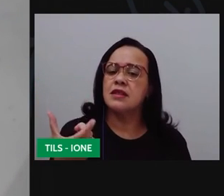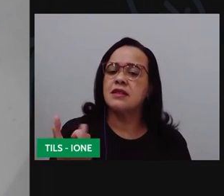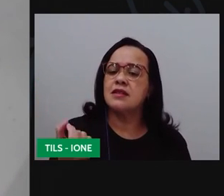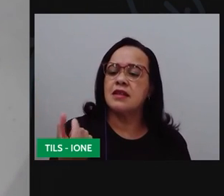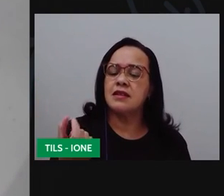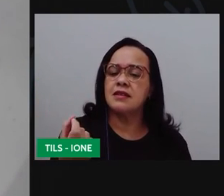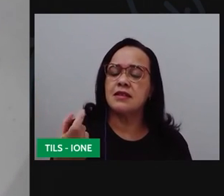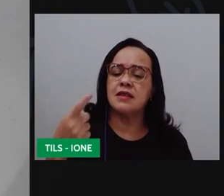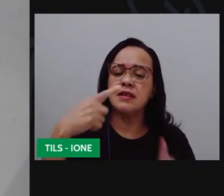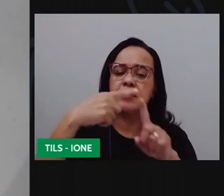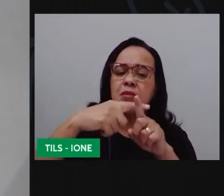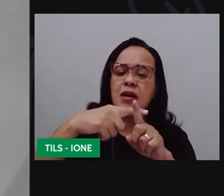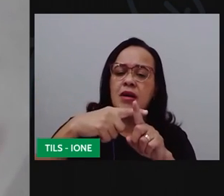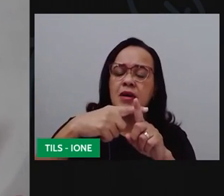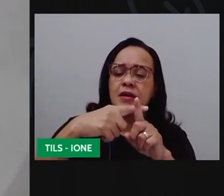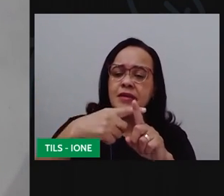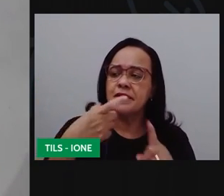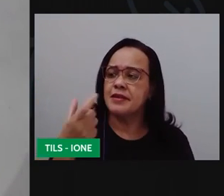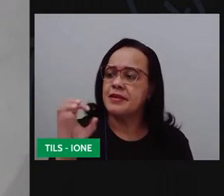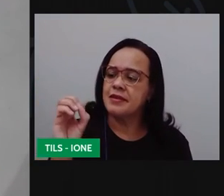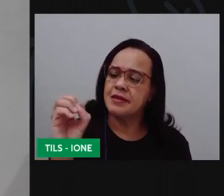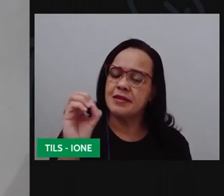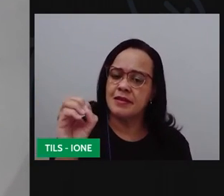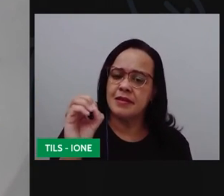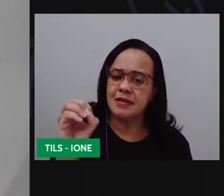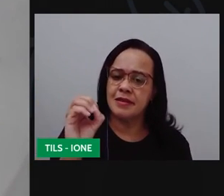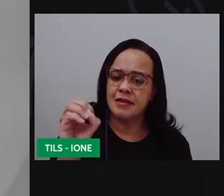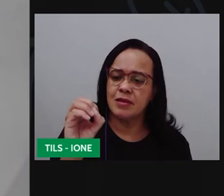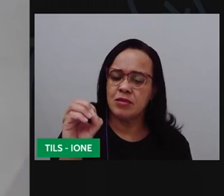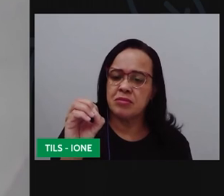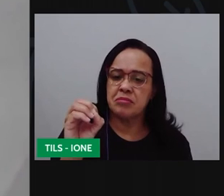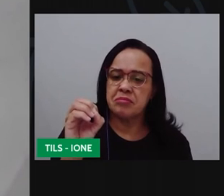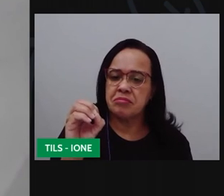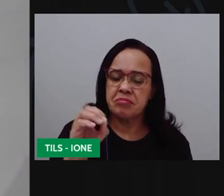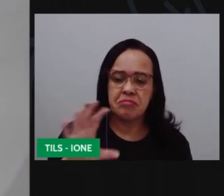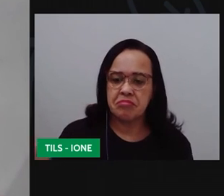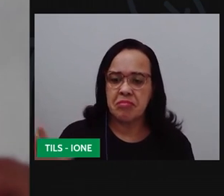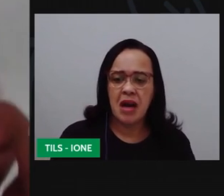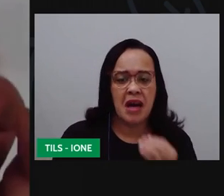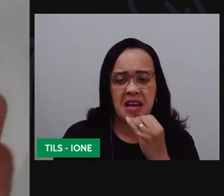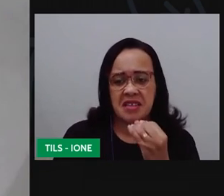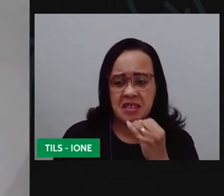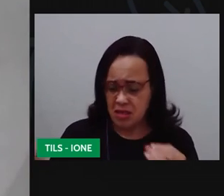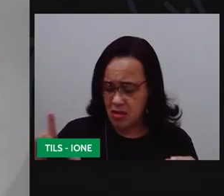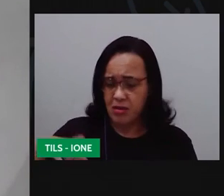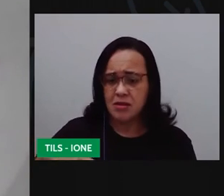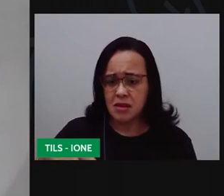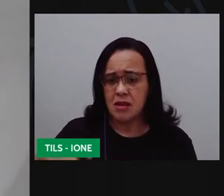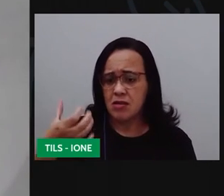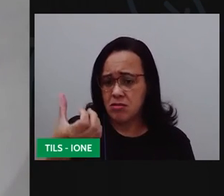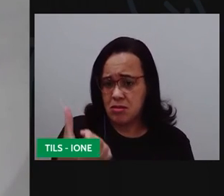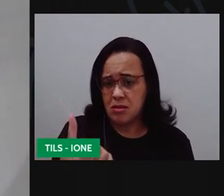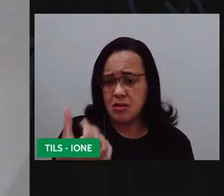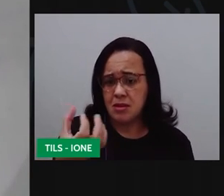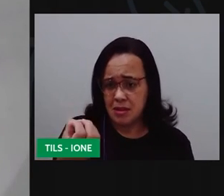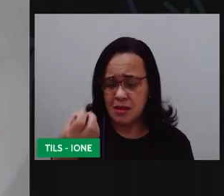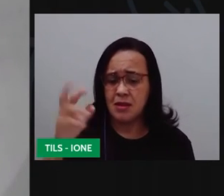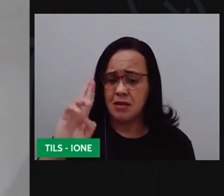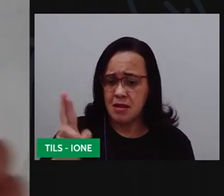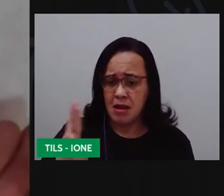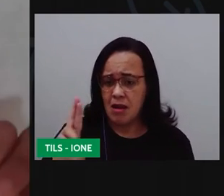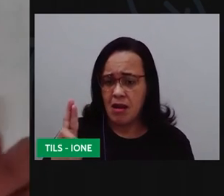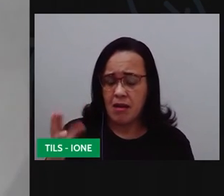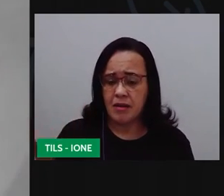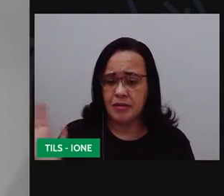mais zero Eu tenho 60 reais e não ganho mais nada eu vou ficar com quem com os mesmos 60 gente